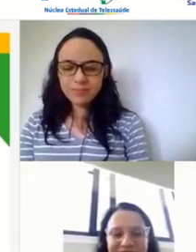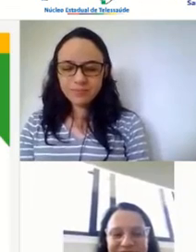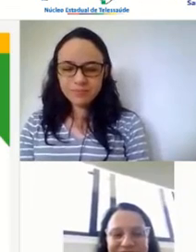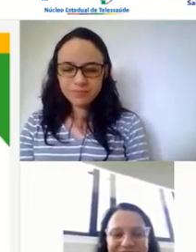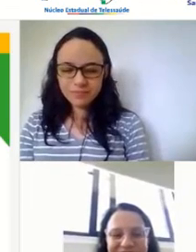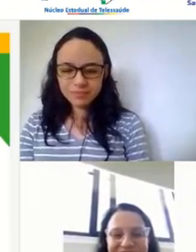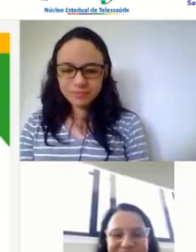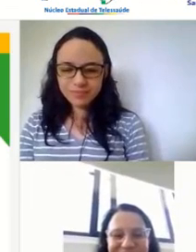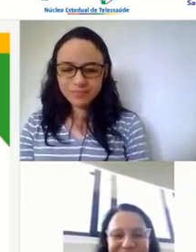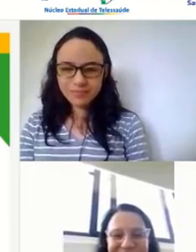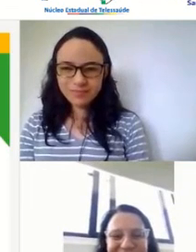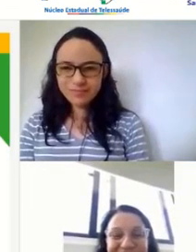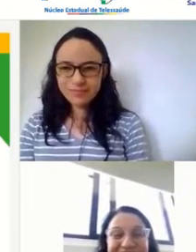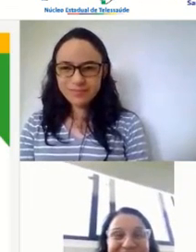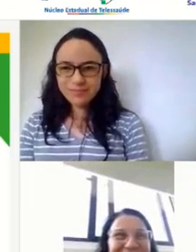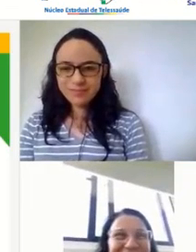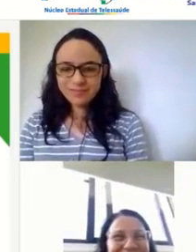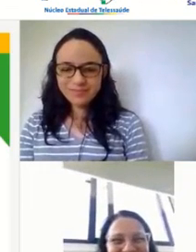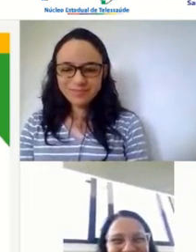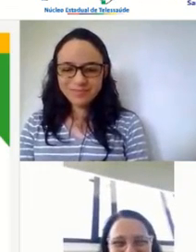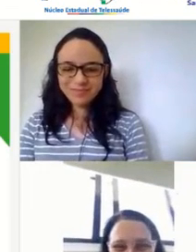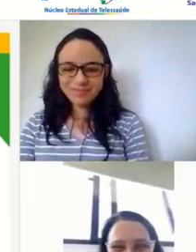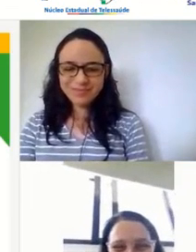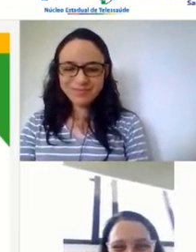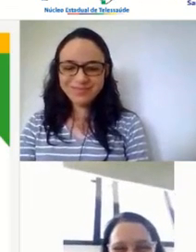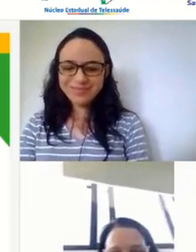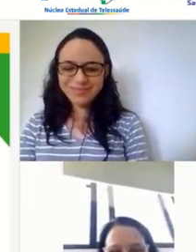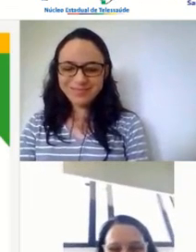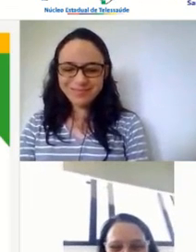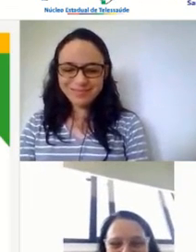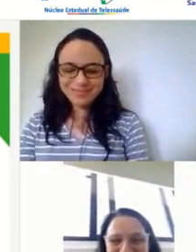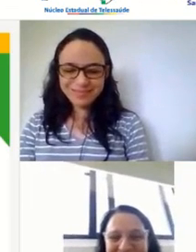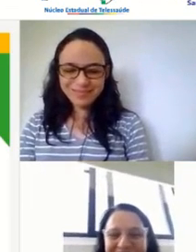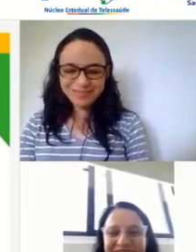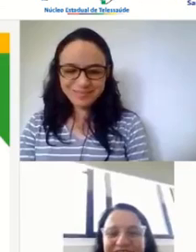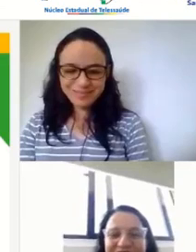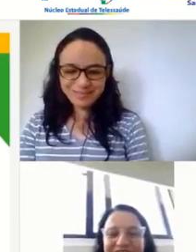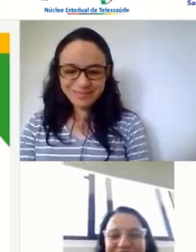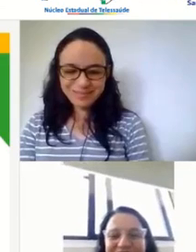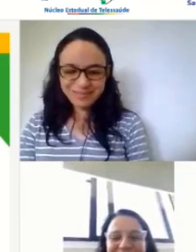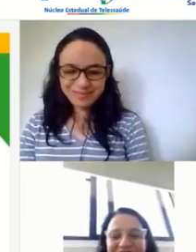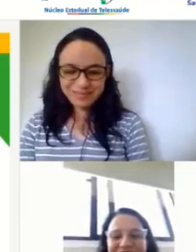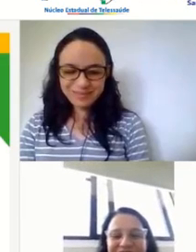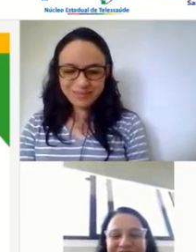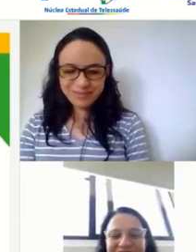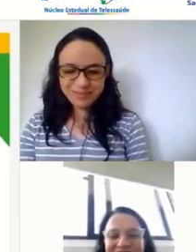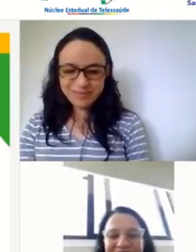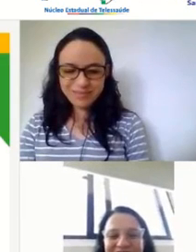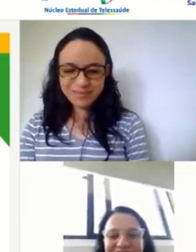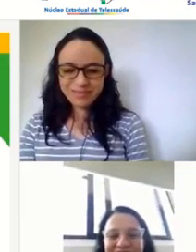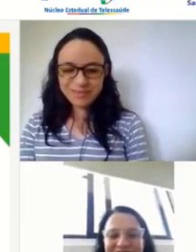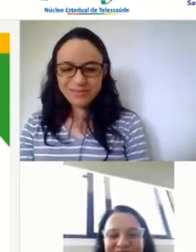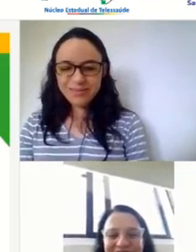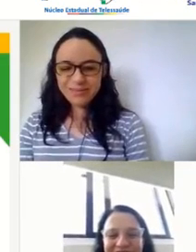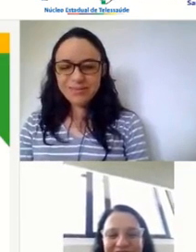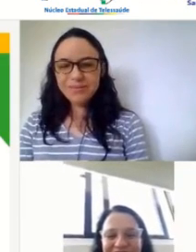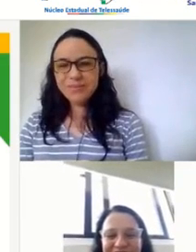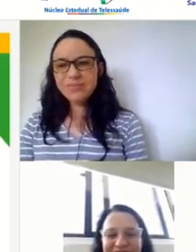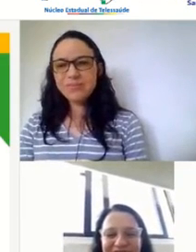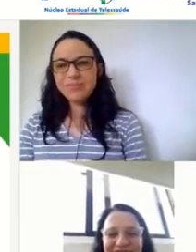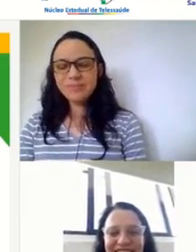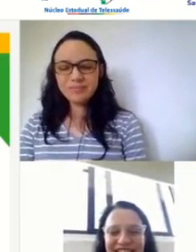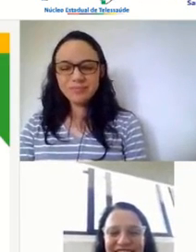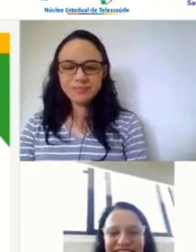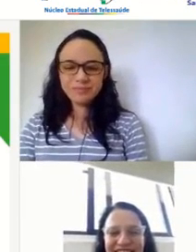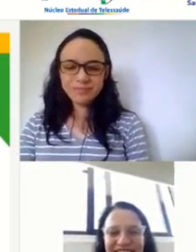aprendi muito com os seus ensinamentos sempre para mim com certeza